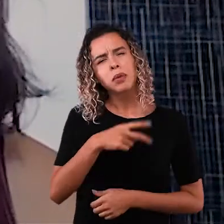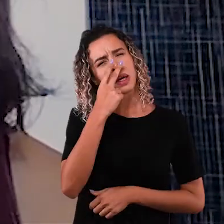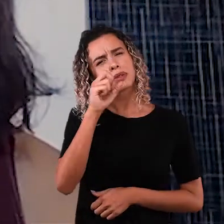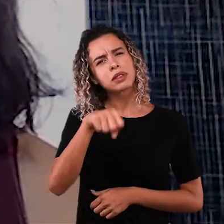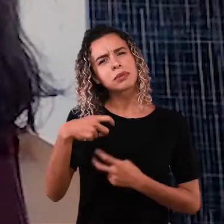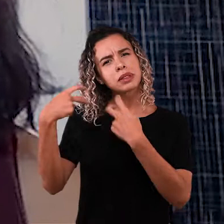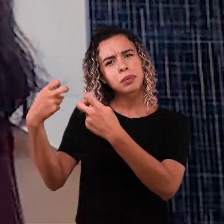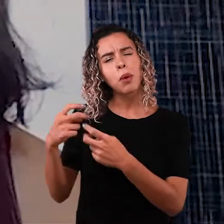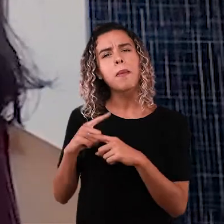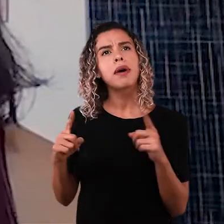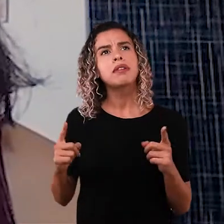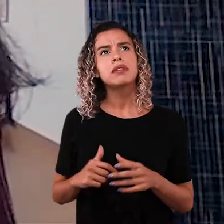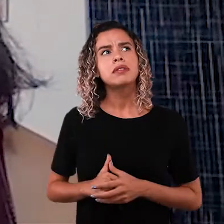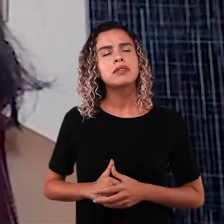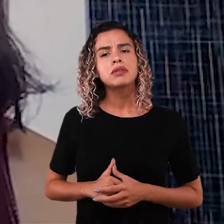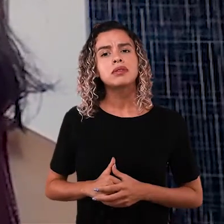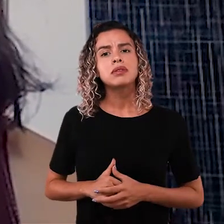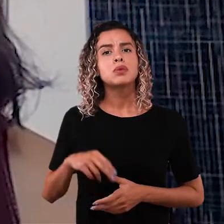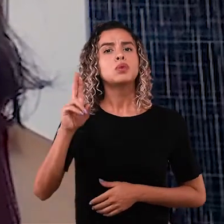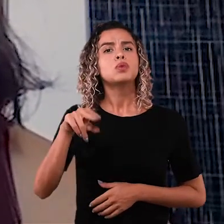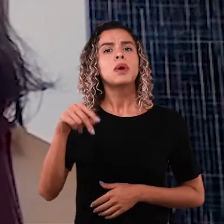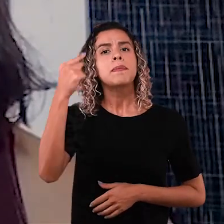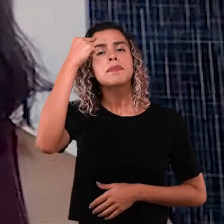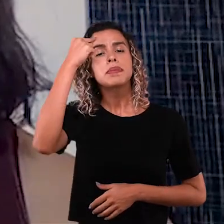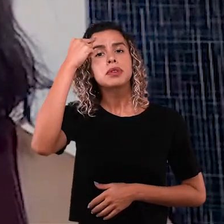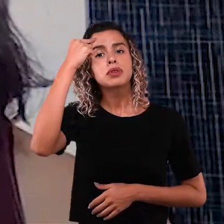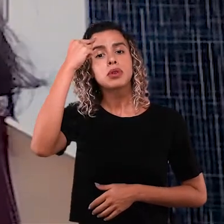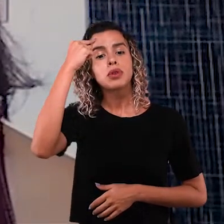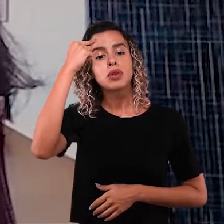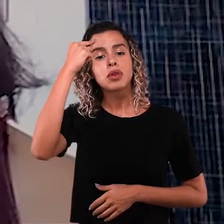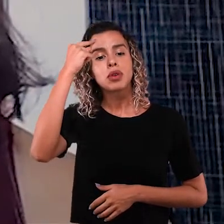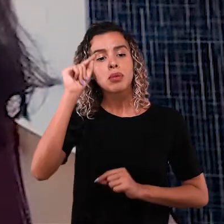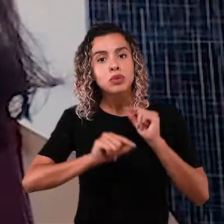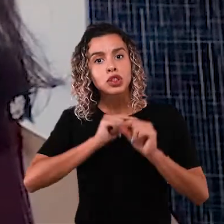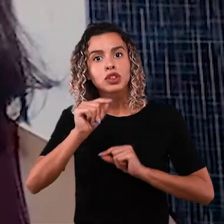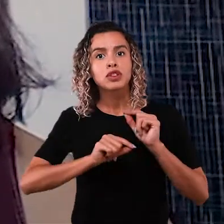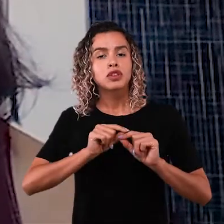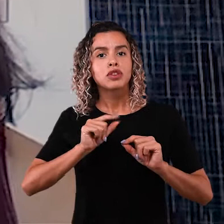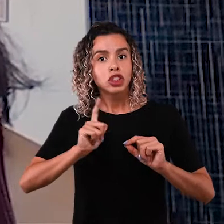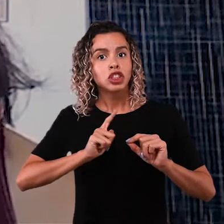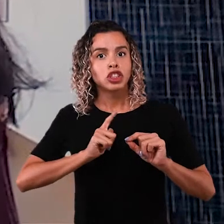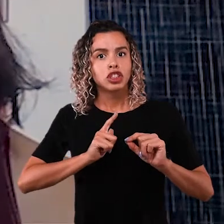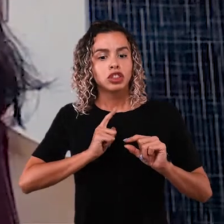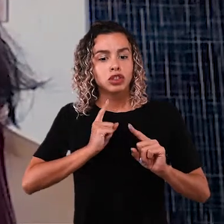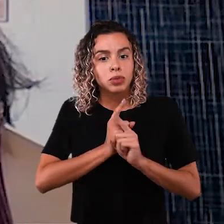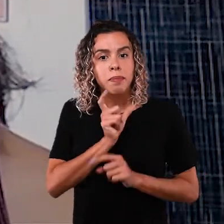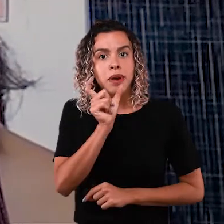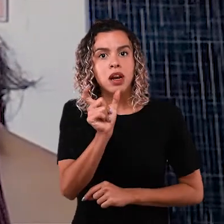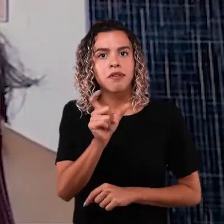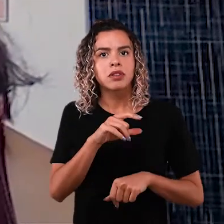que já, mas nunca chegaram a pensar que existia um motivo e que existiria algum